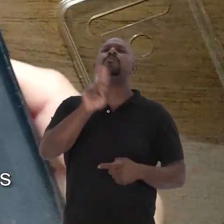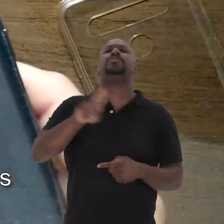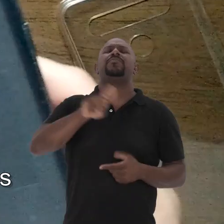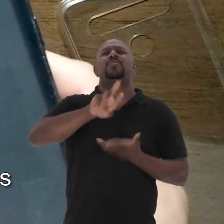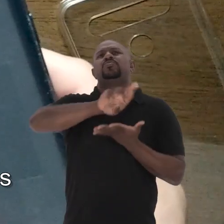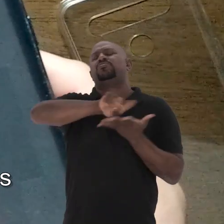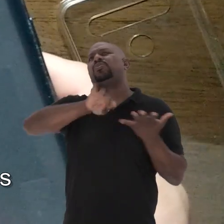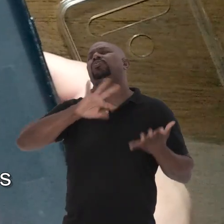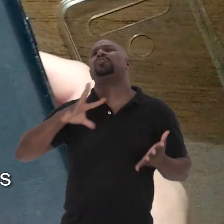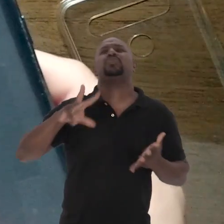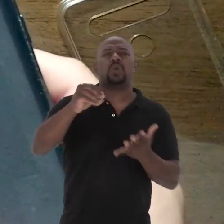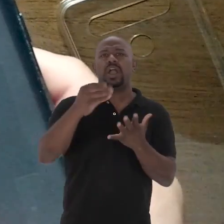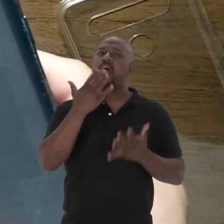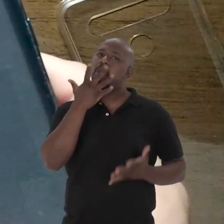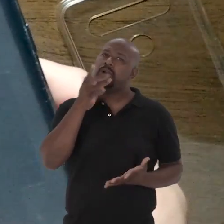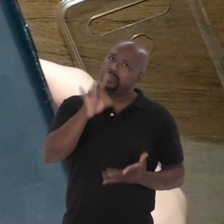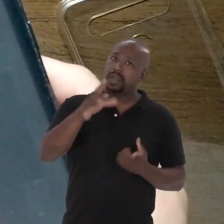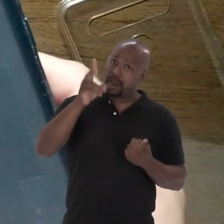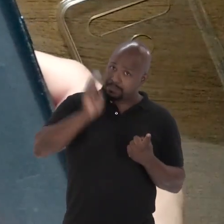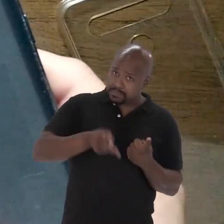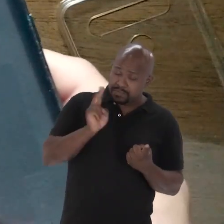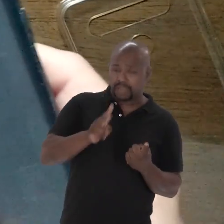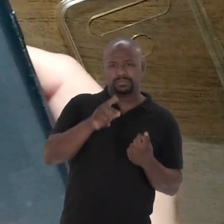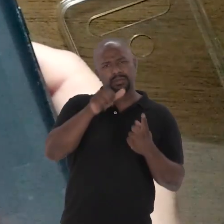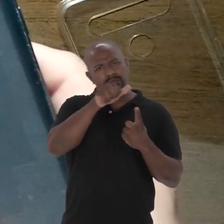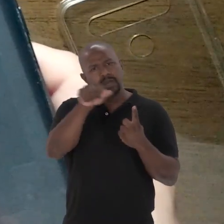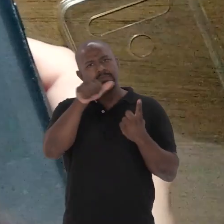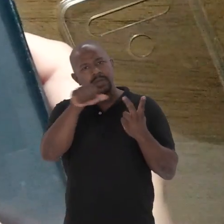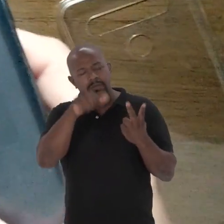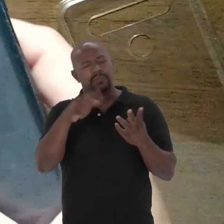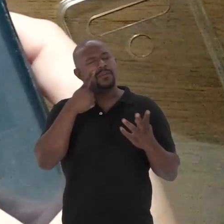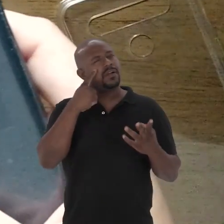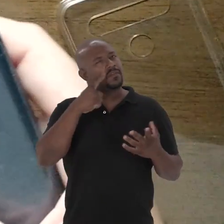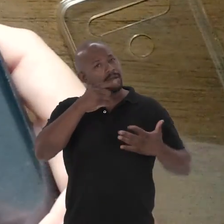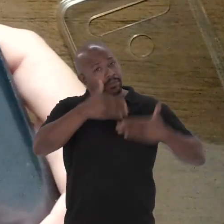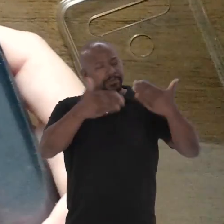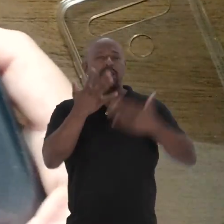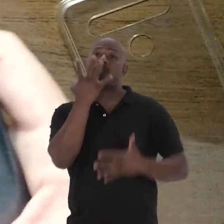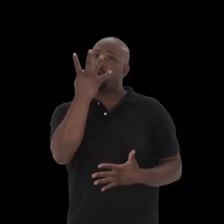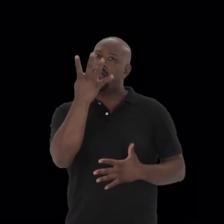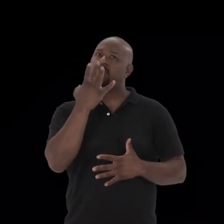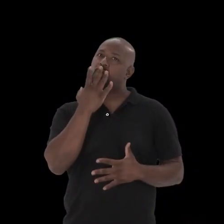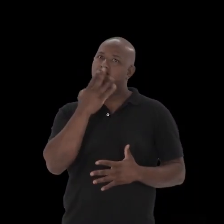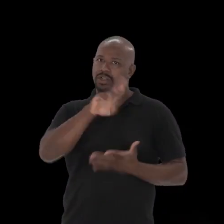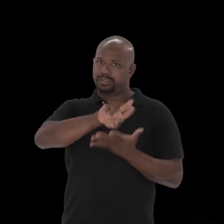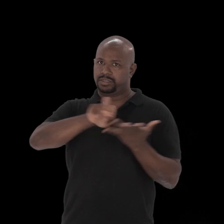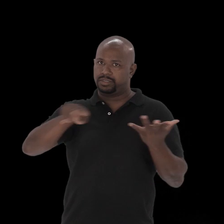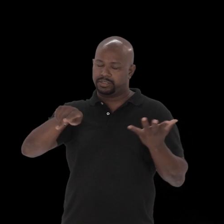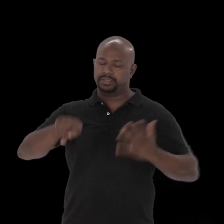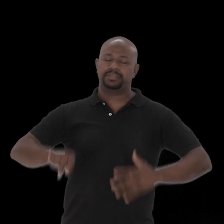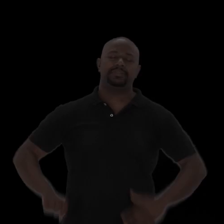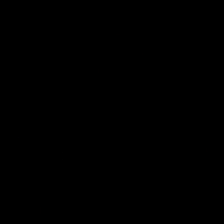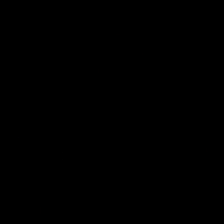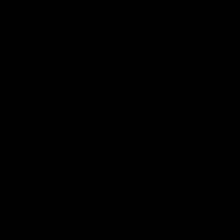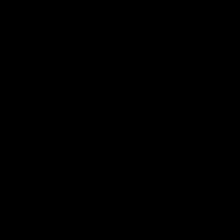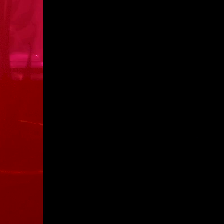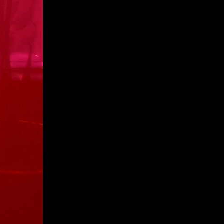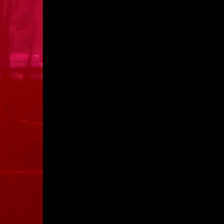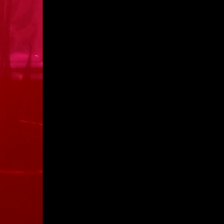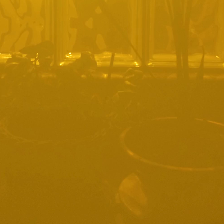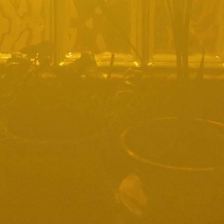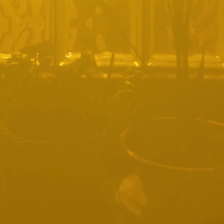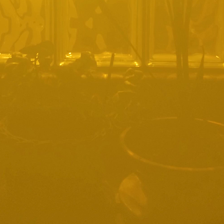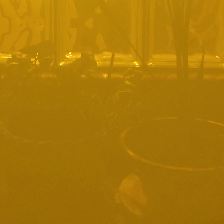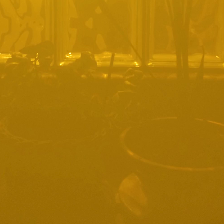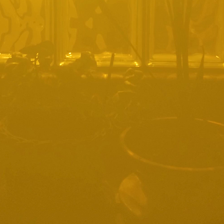gente fazer com todas as cores. Então é só repetir o processo e vocês vão ver o resultado das quatro cores. Foto de plantas diante de tijolos de